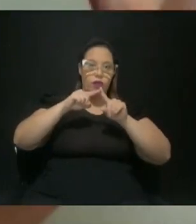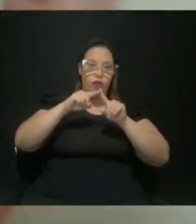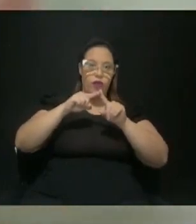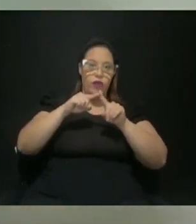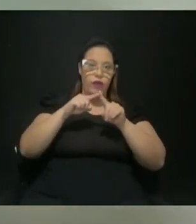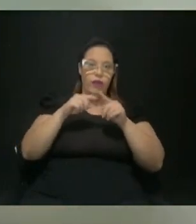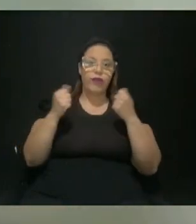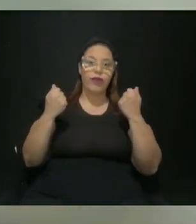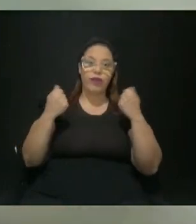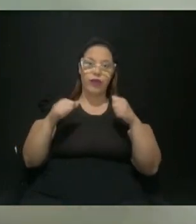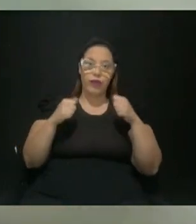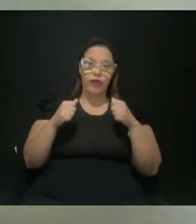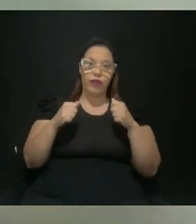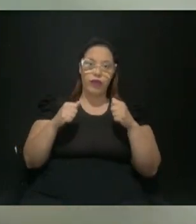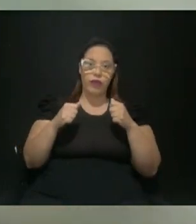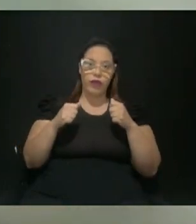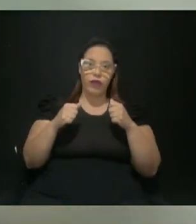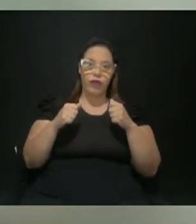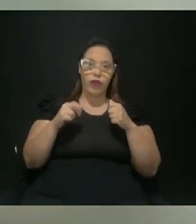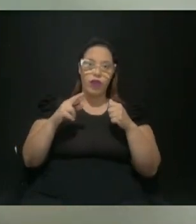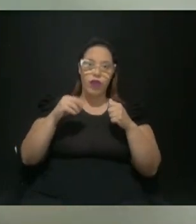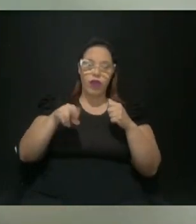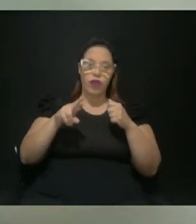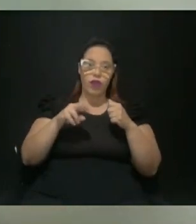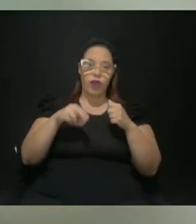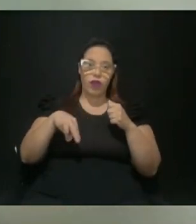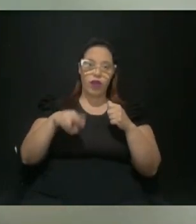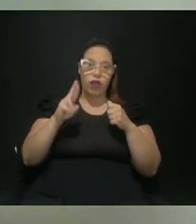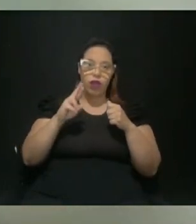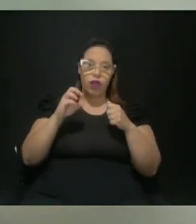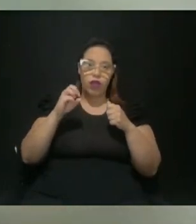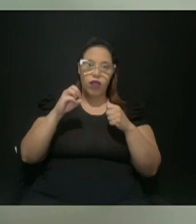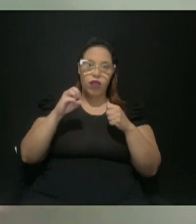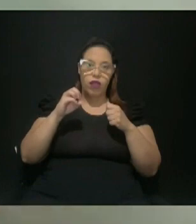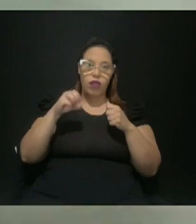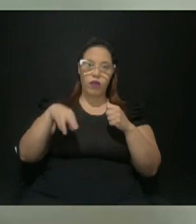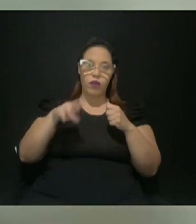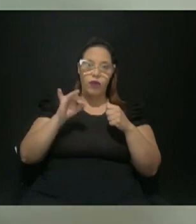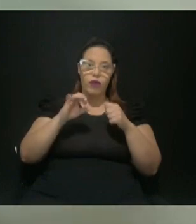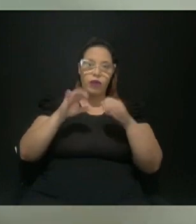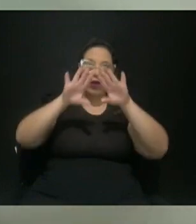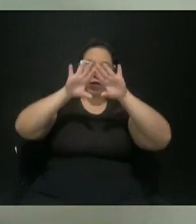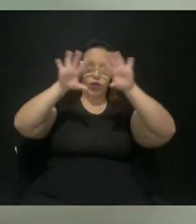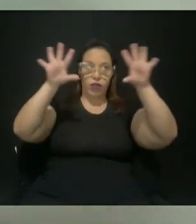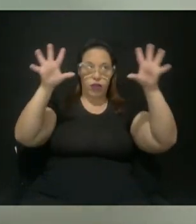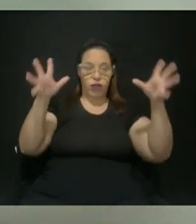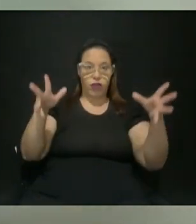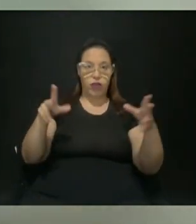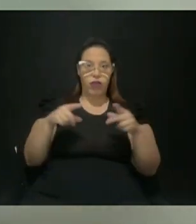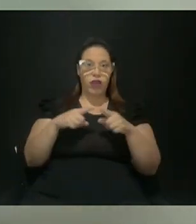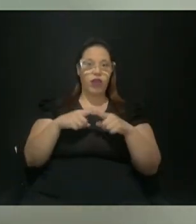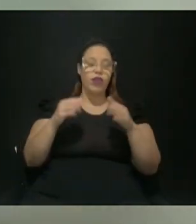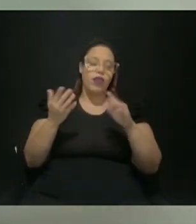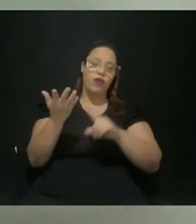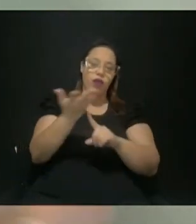já remover o gás carbônico da atmosfera. E tem várias tecnologias